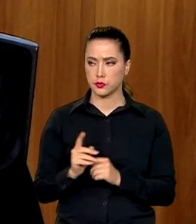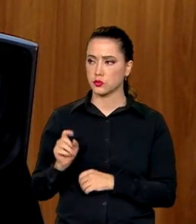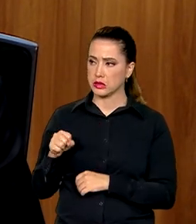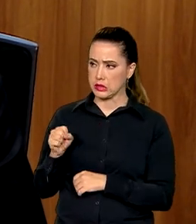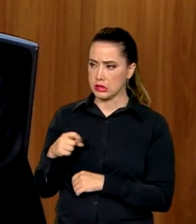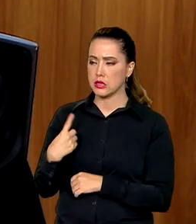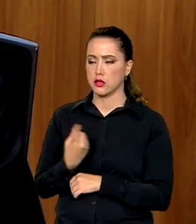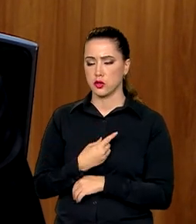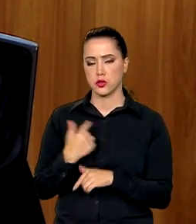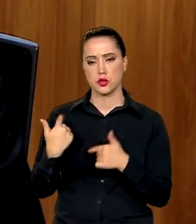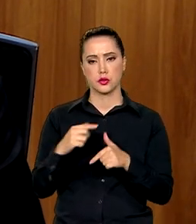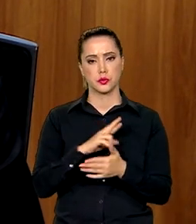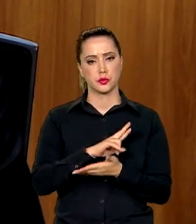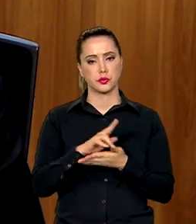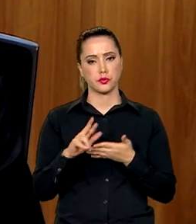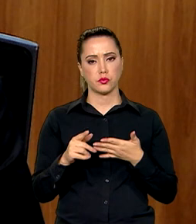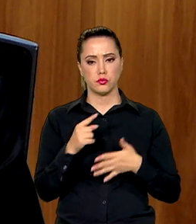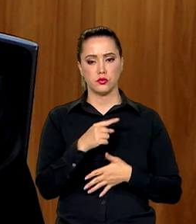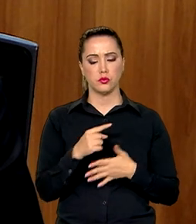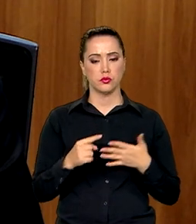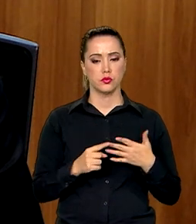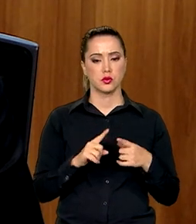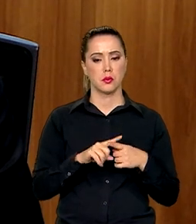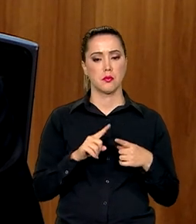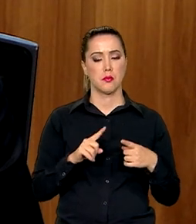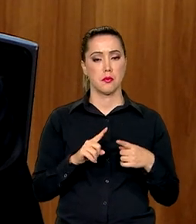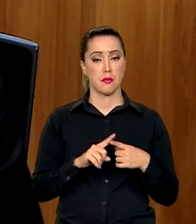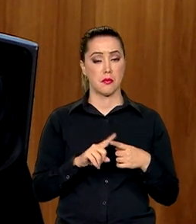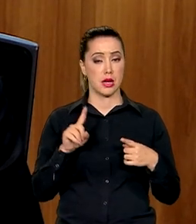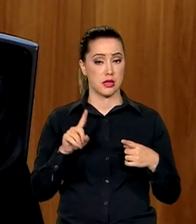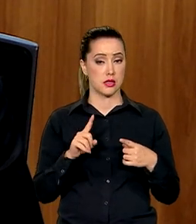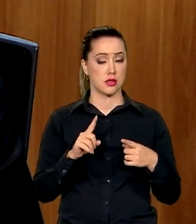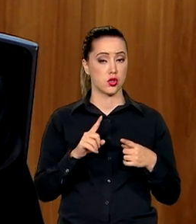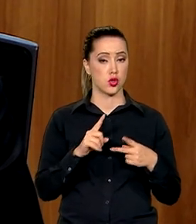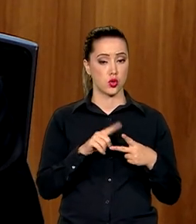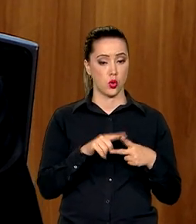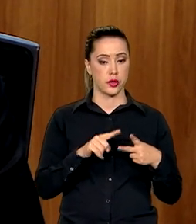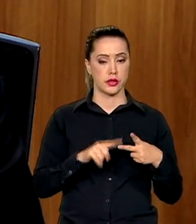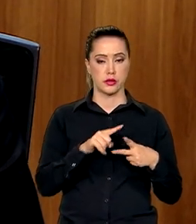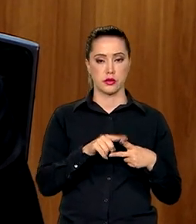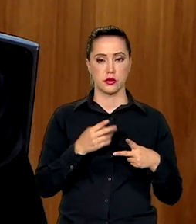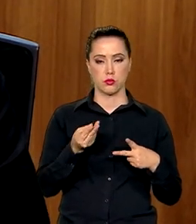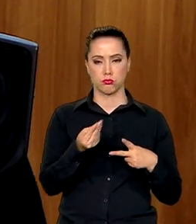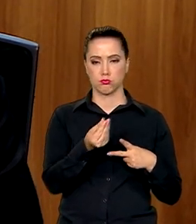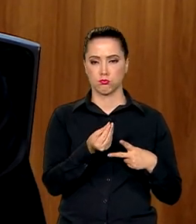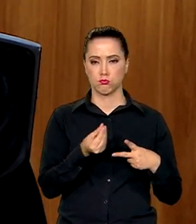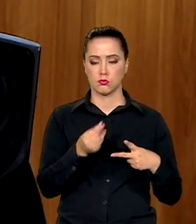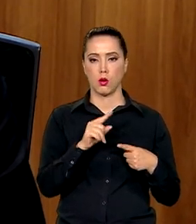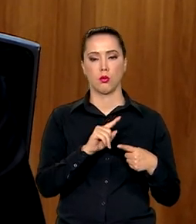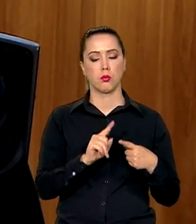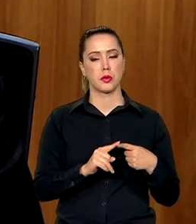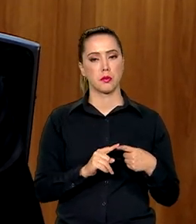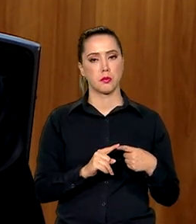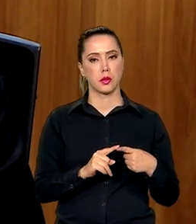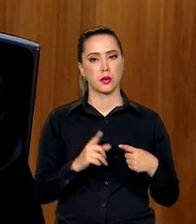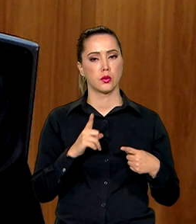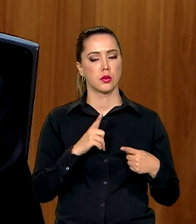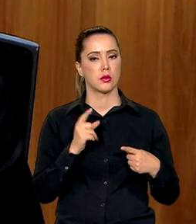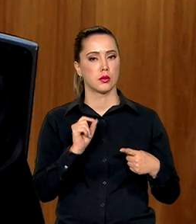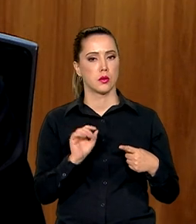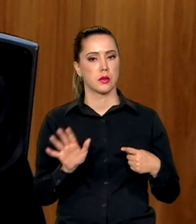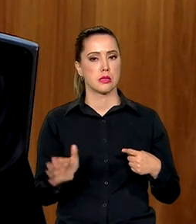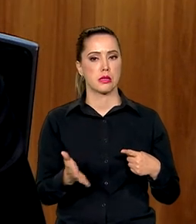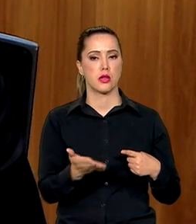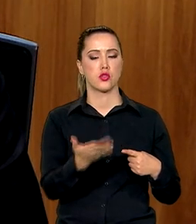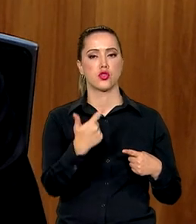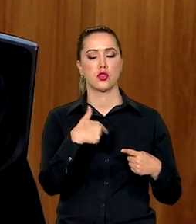de de vários Pilares porém dois pilares nós estamos trabalhando com uma ótica muito sensível o primeiro em relação ao incentivo